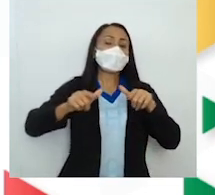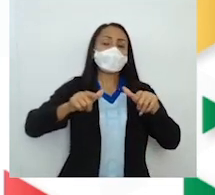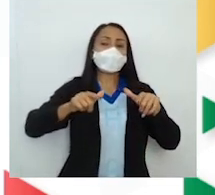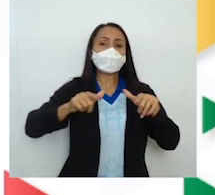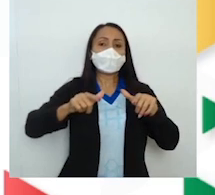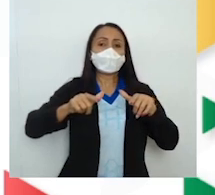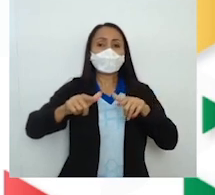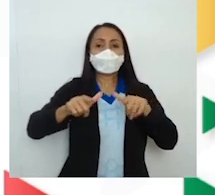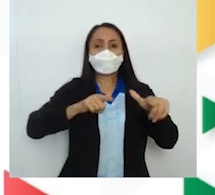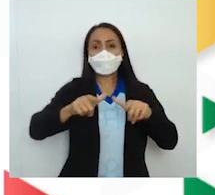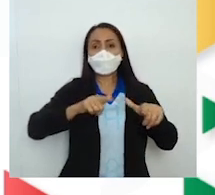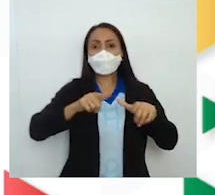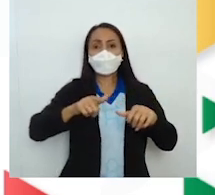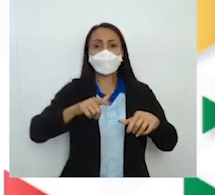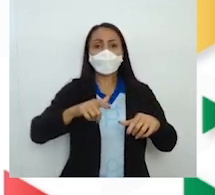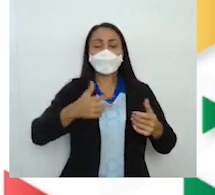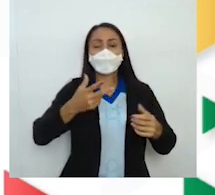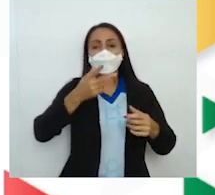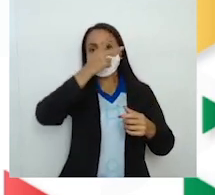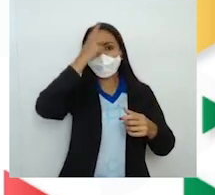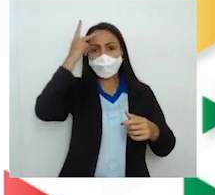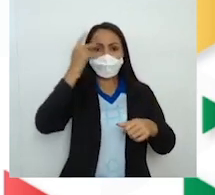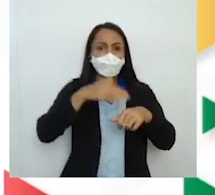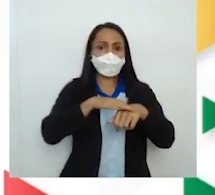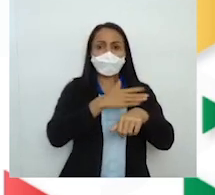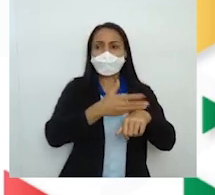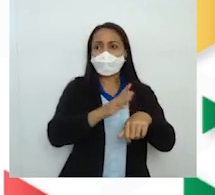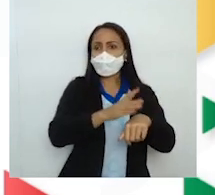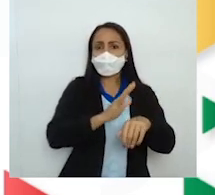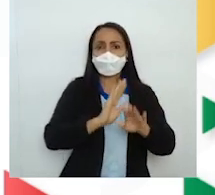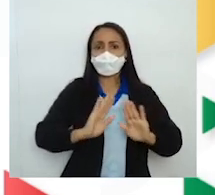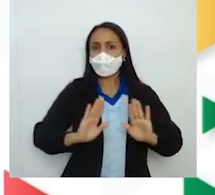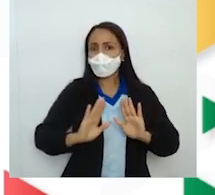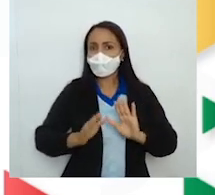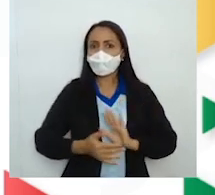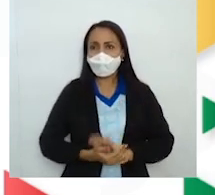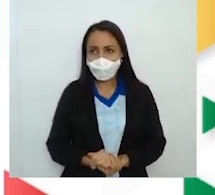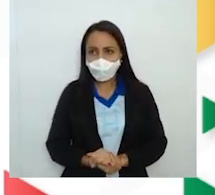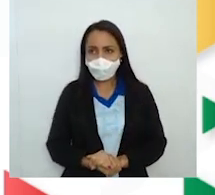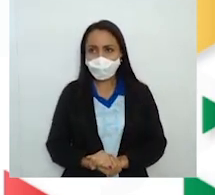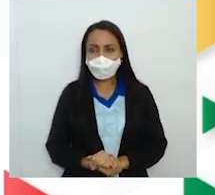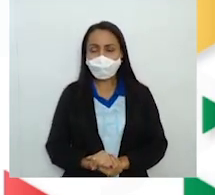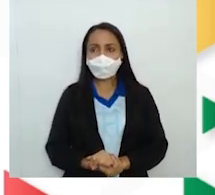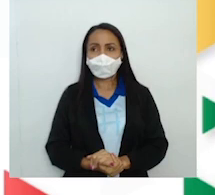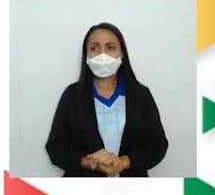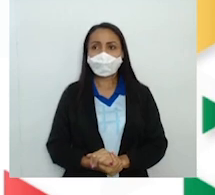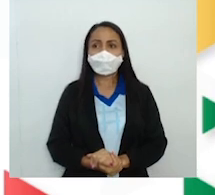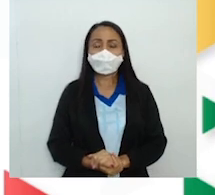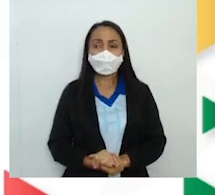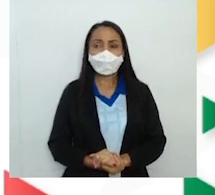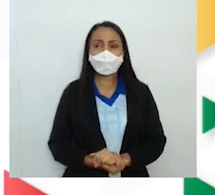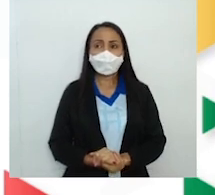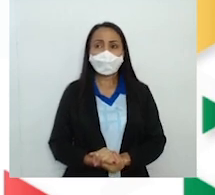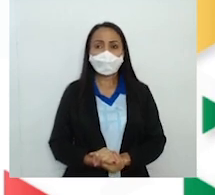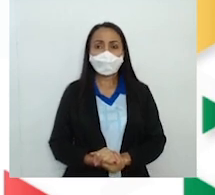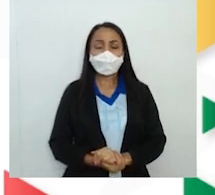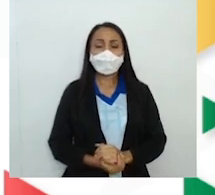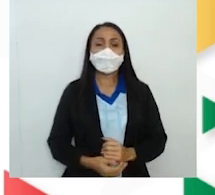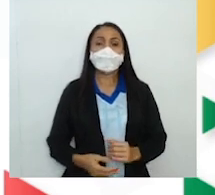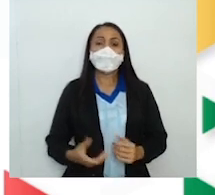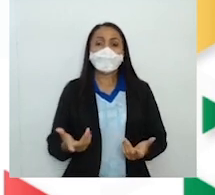uma outra mão de obra, existia, mas não era tão difundida, né? Uns numerozinhos